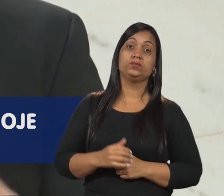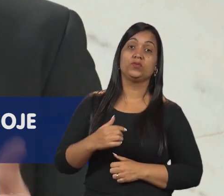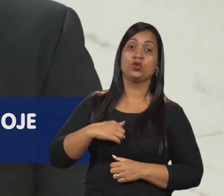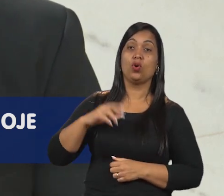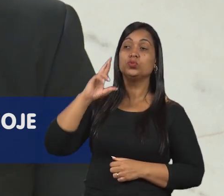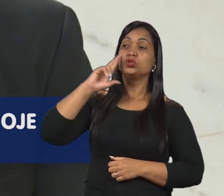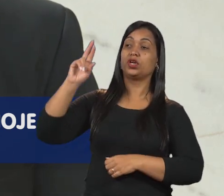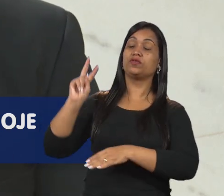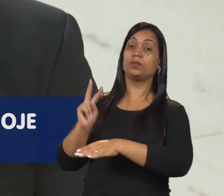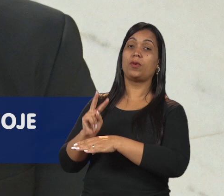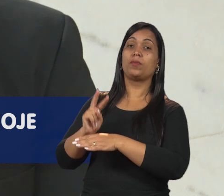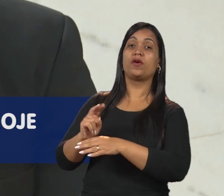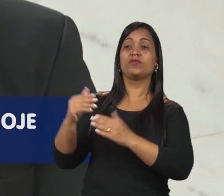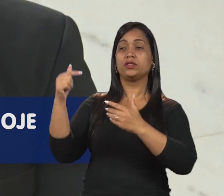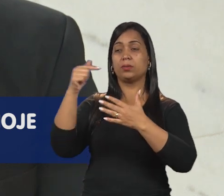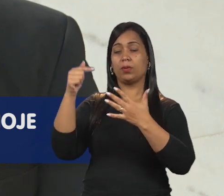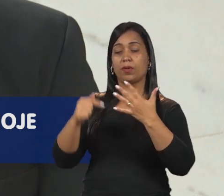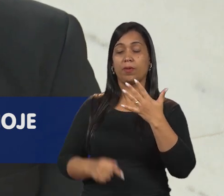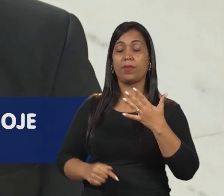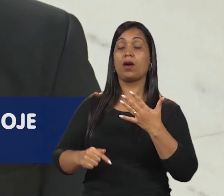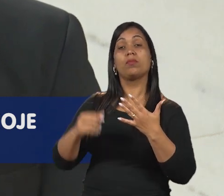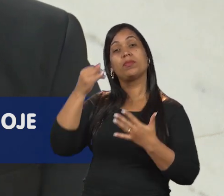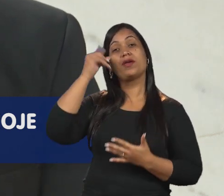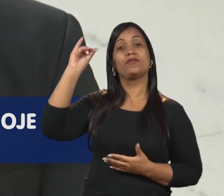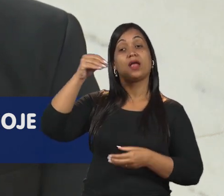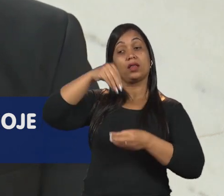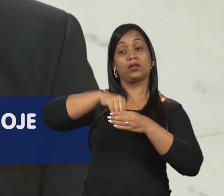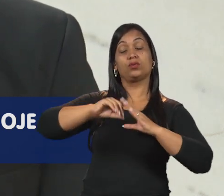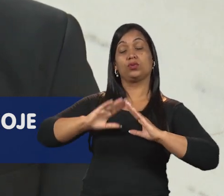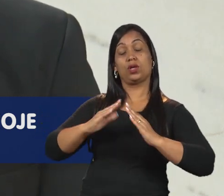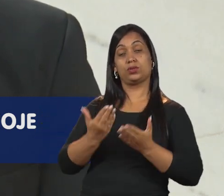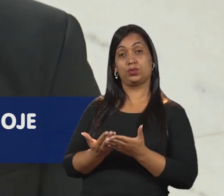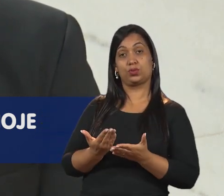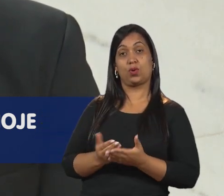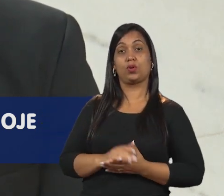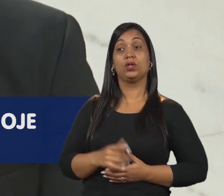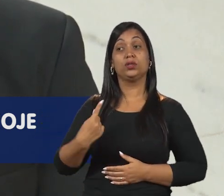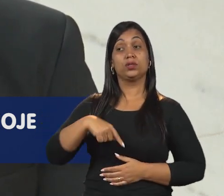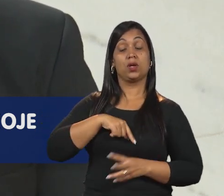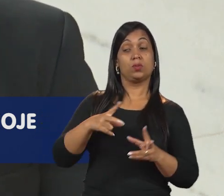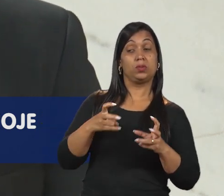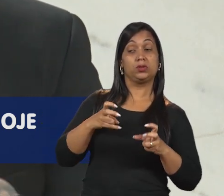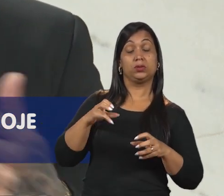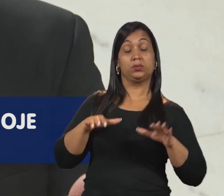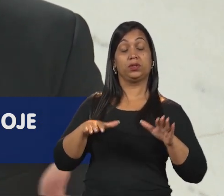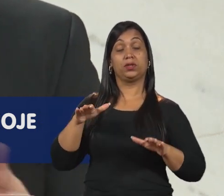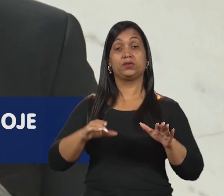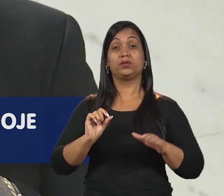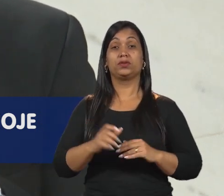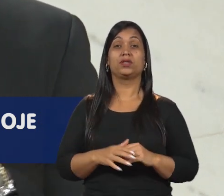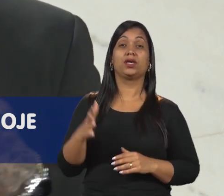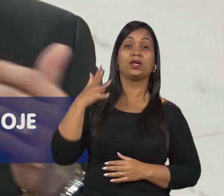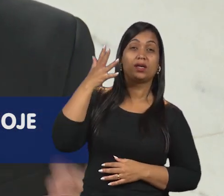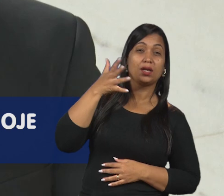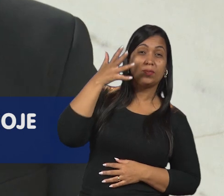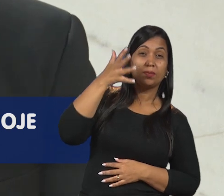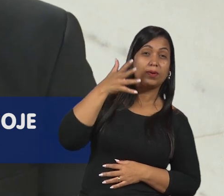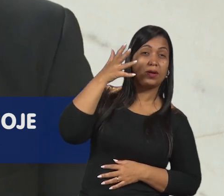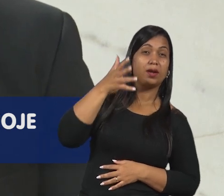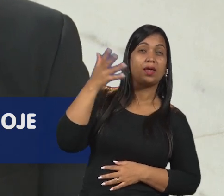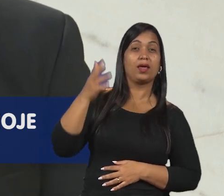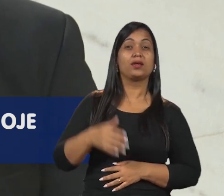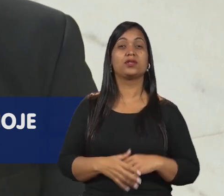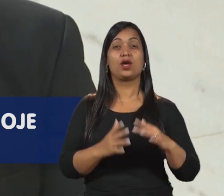fez muitas ações de prevenção nas escolas. E a gente percebia que, às vezes, na palestra,